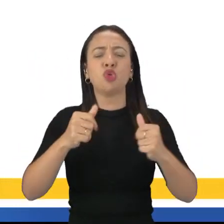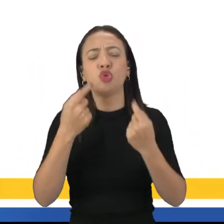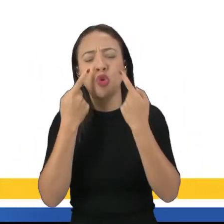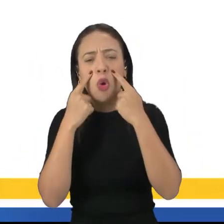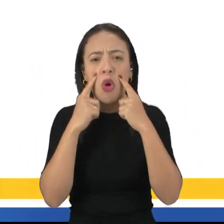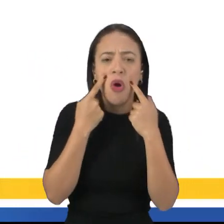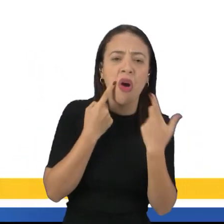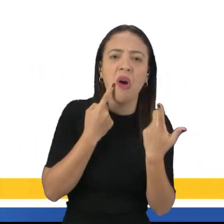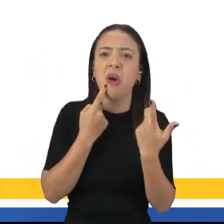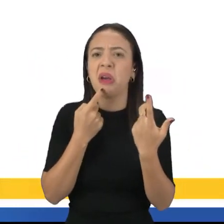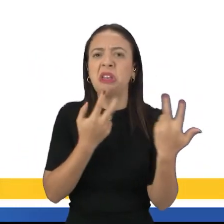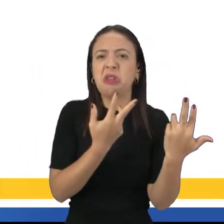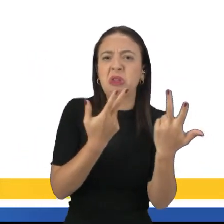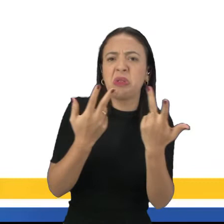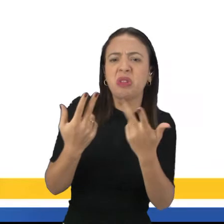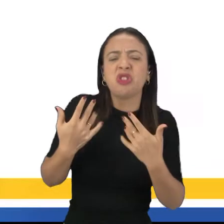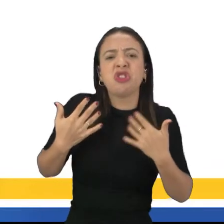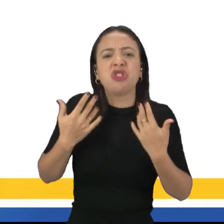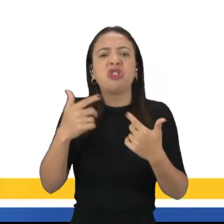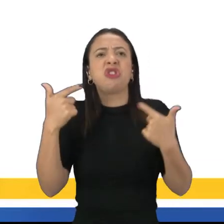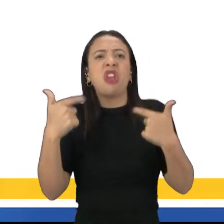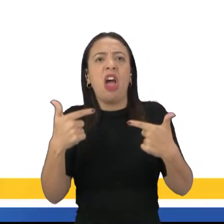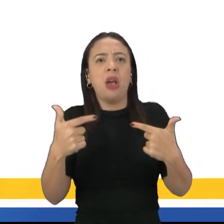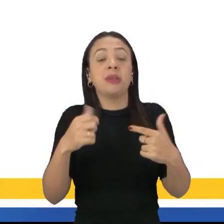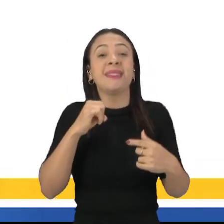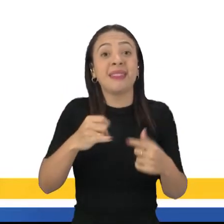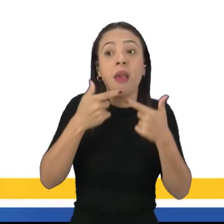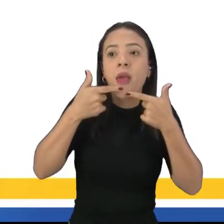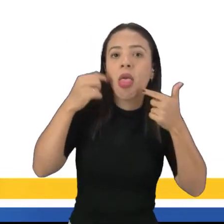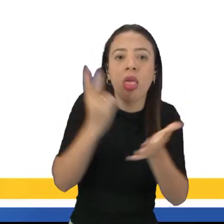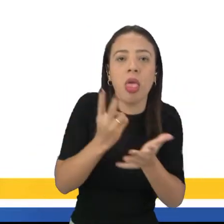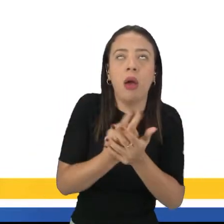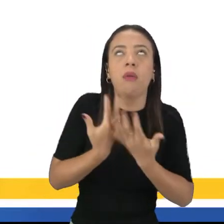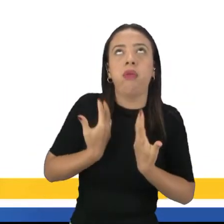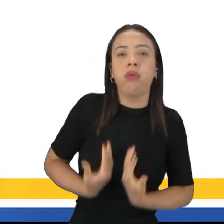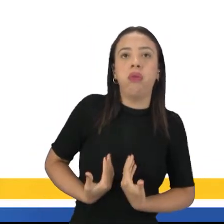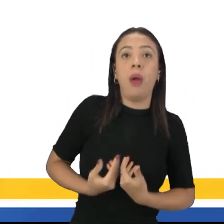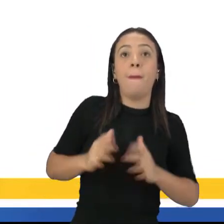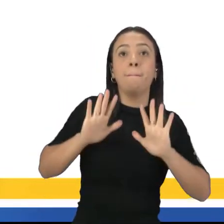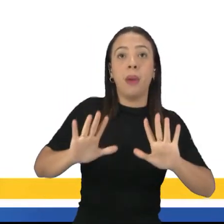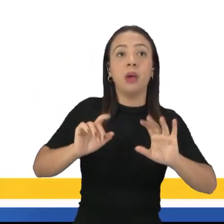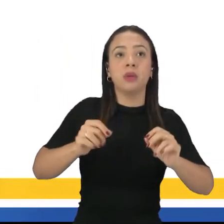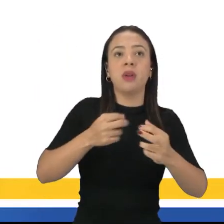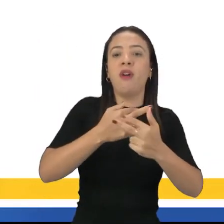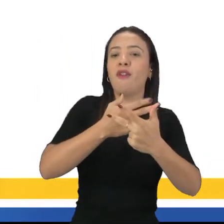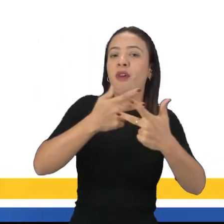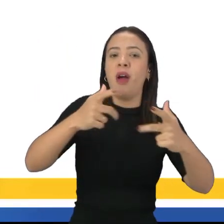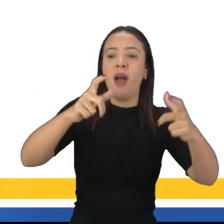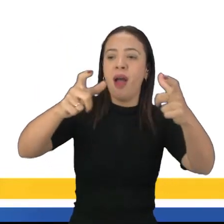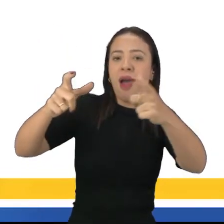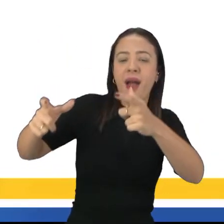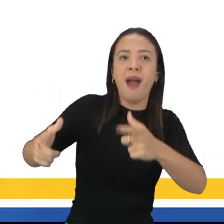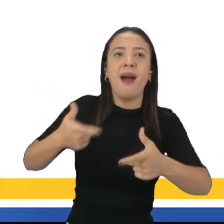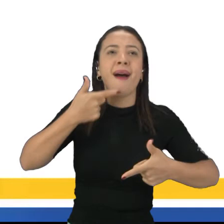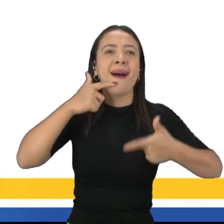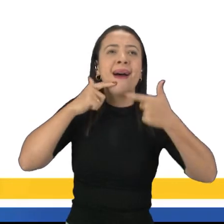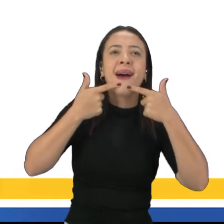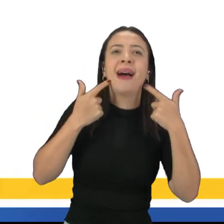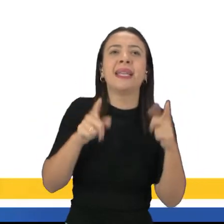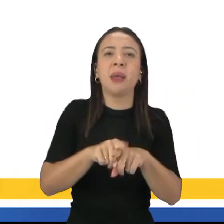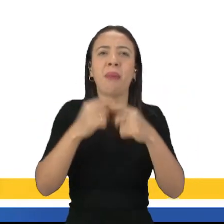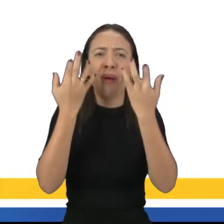Tudo chorando seria monótono, tudo rindo cansativo. Mais uma distribuição de lágrimas e